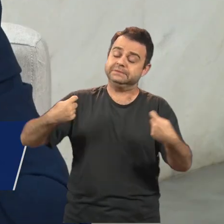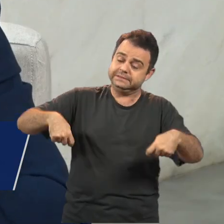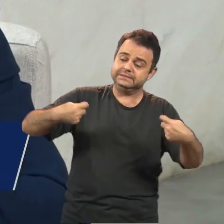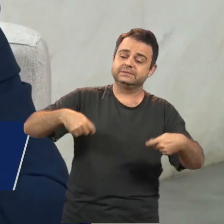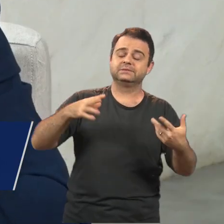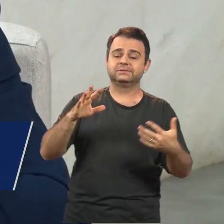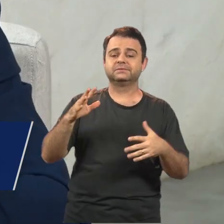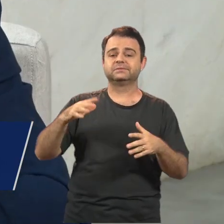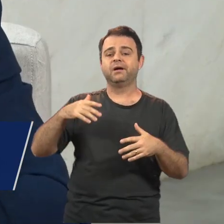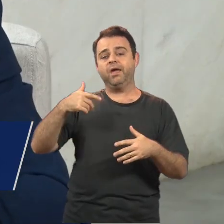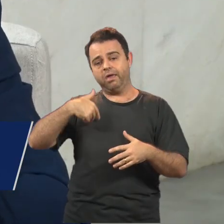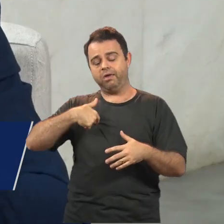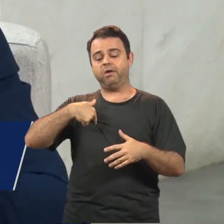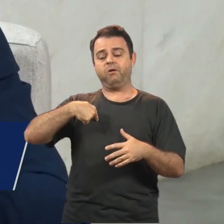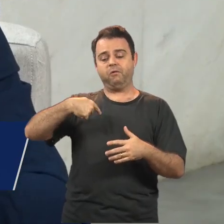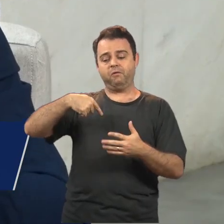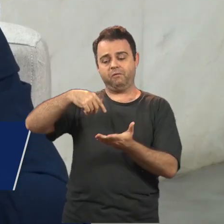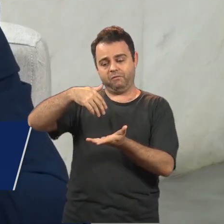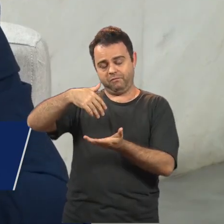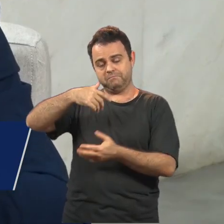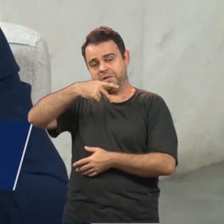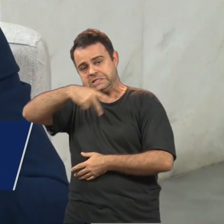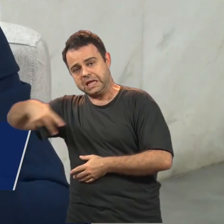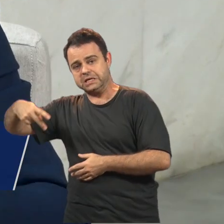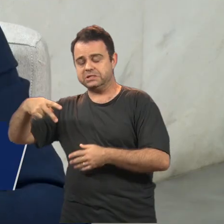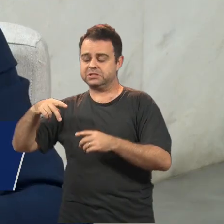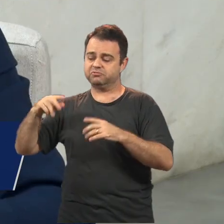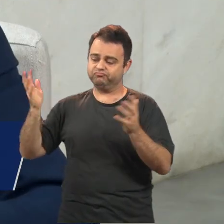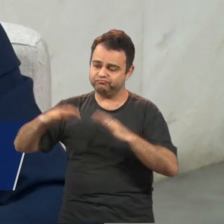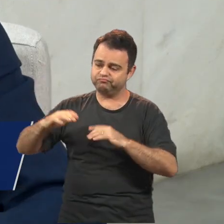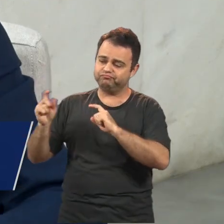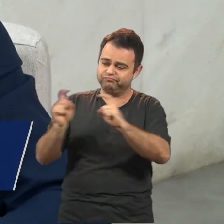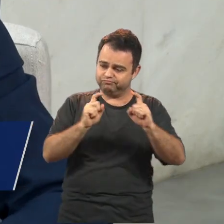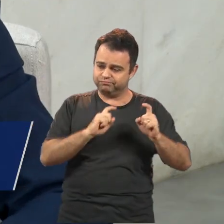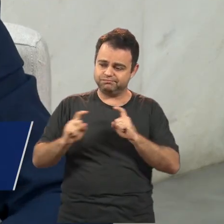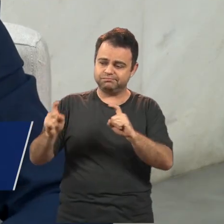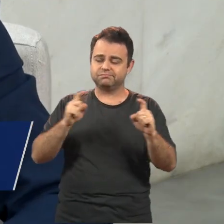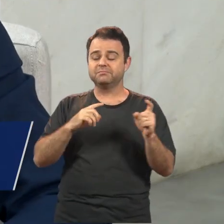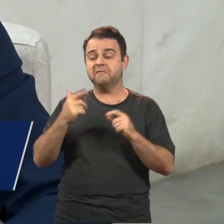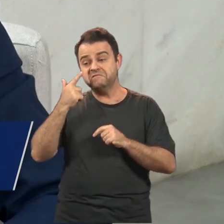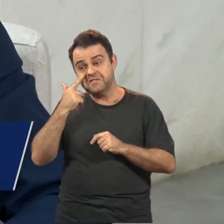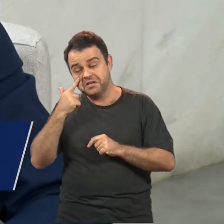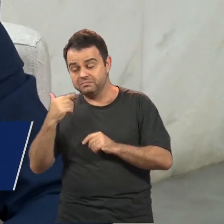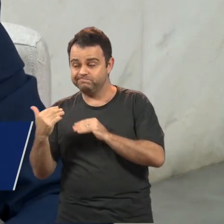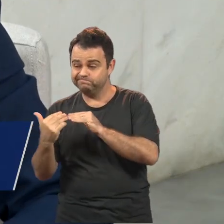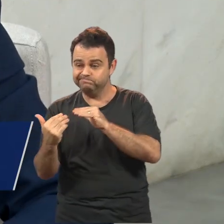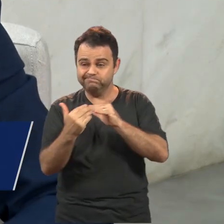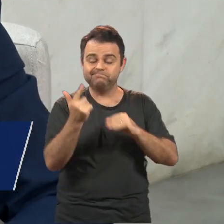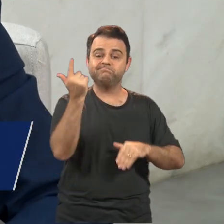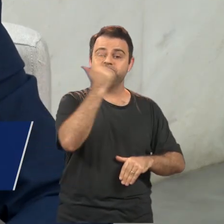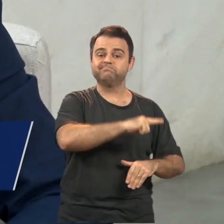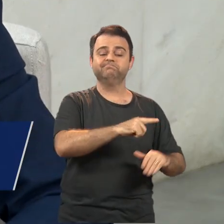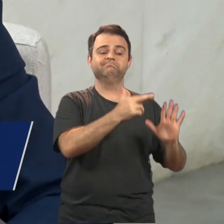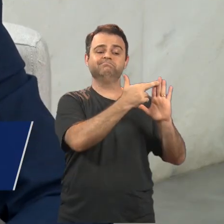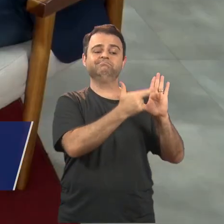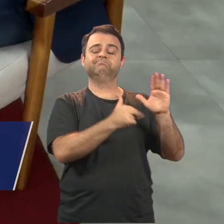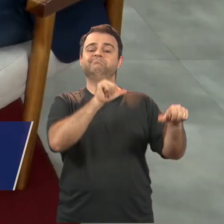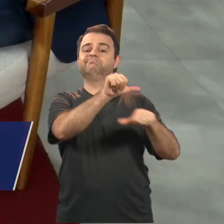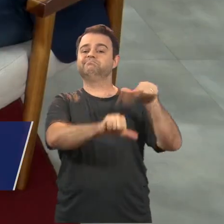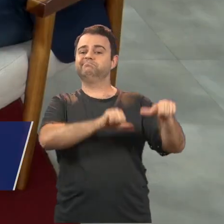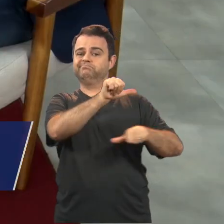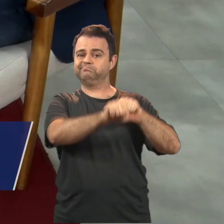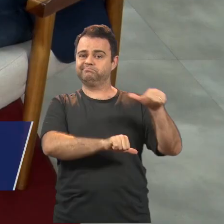tentar melhorar, ou eu falo, se não melhorar, aperfeiçoar o regimento interno. É importante